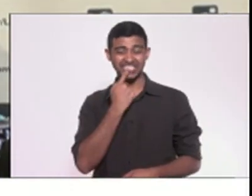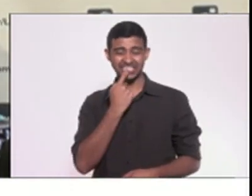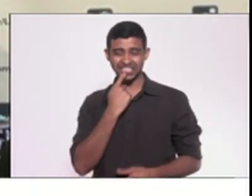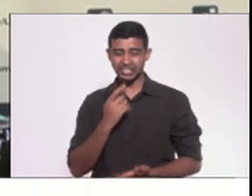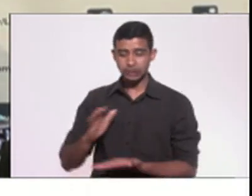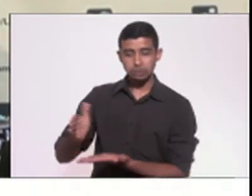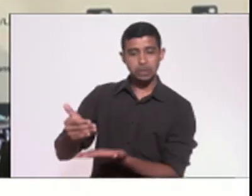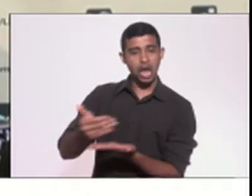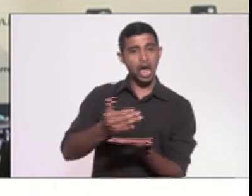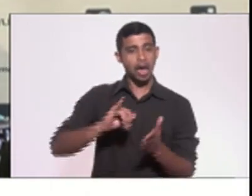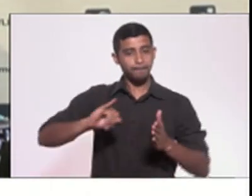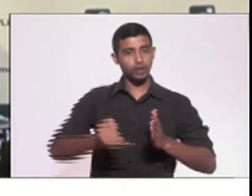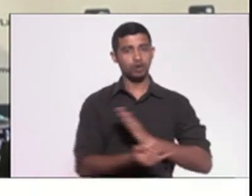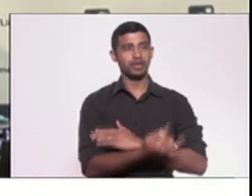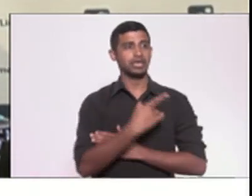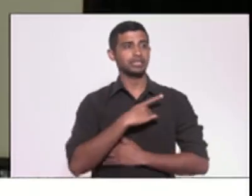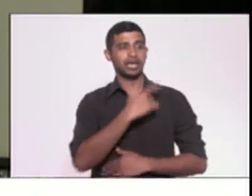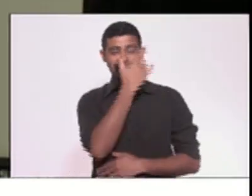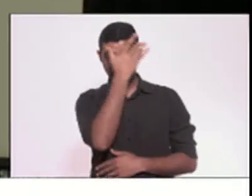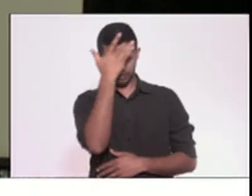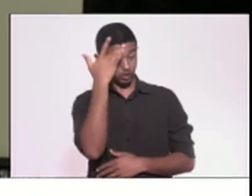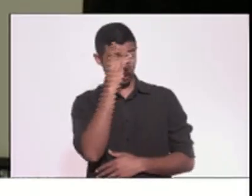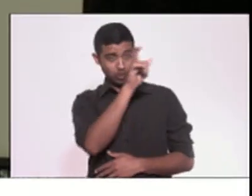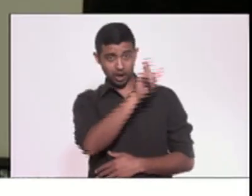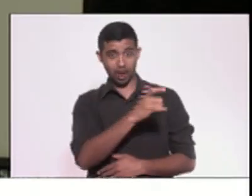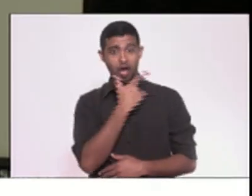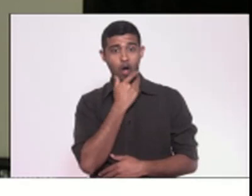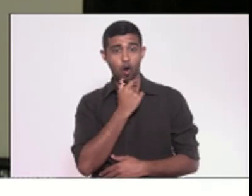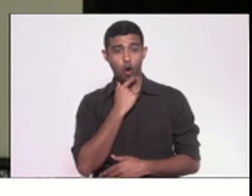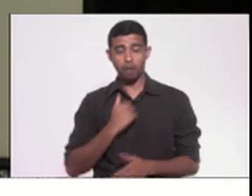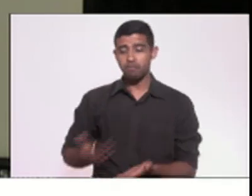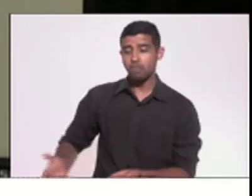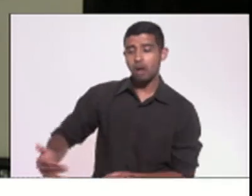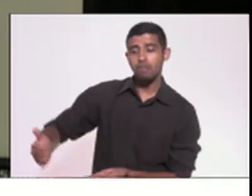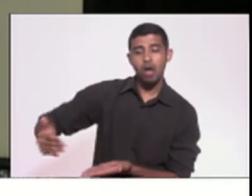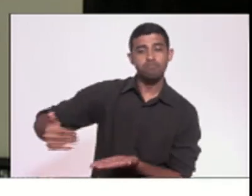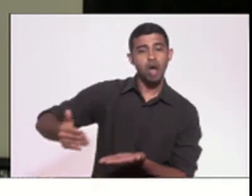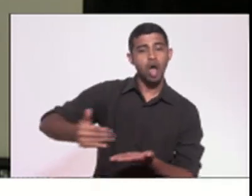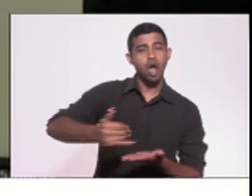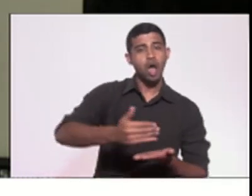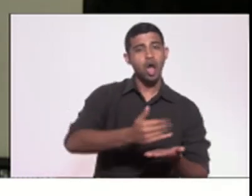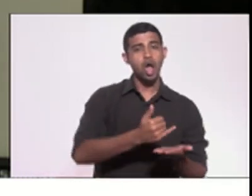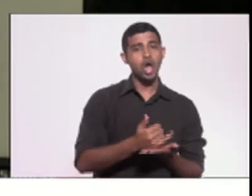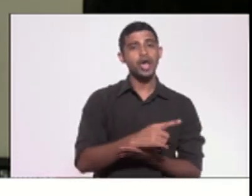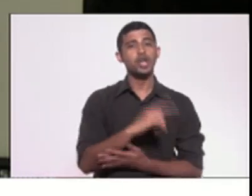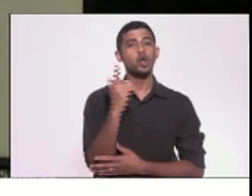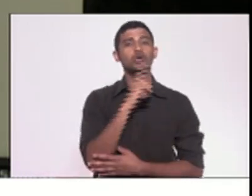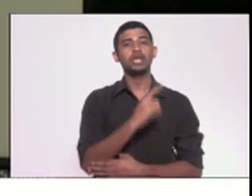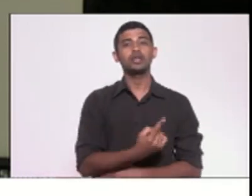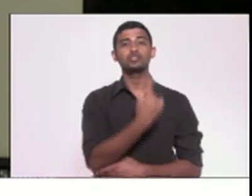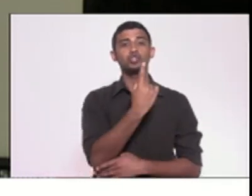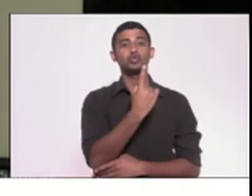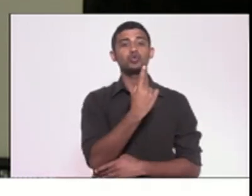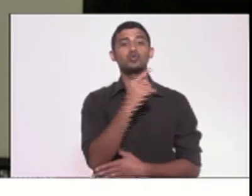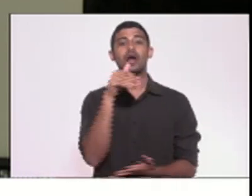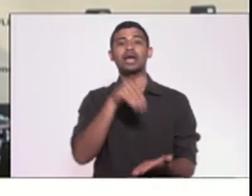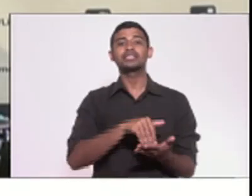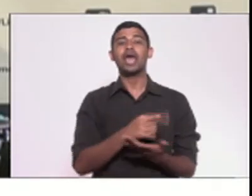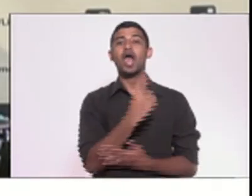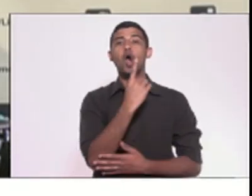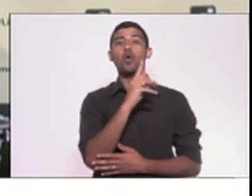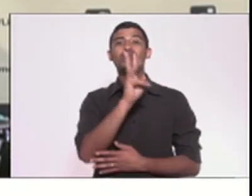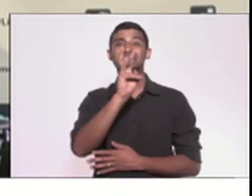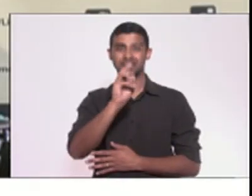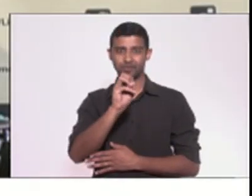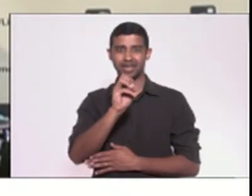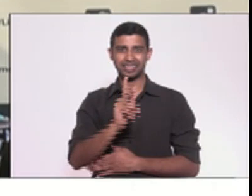né? É uma cadeia produtiva. O catador ele comercializa de 1 a 1,50. Se ele levar para uma cooperativa